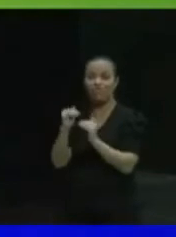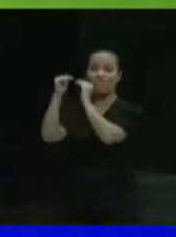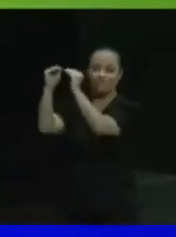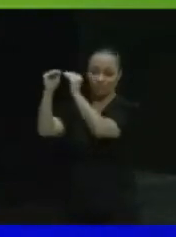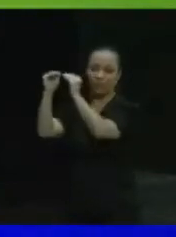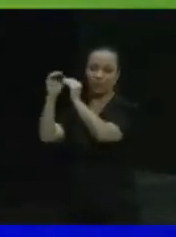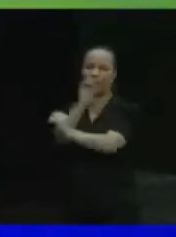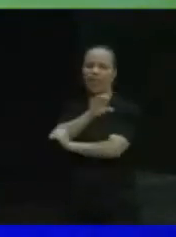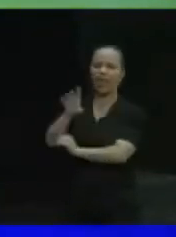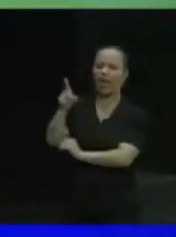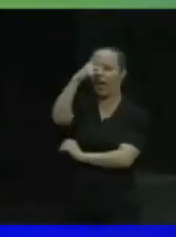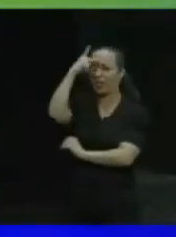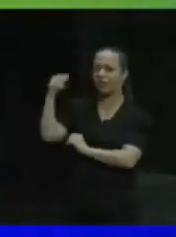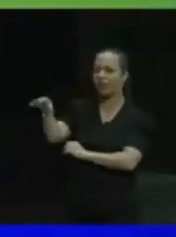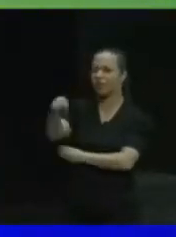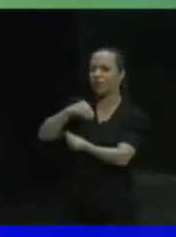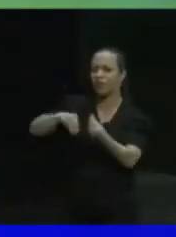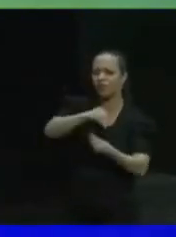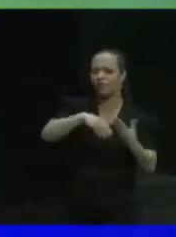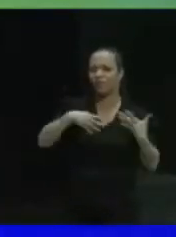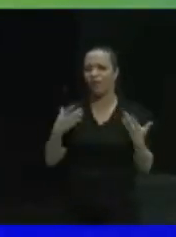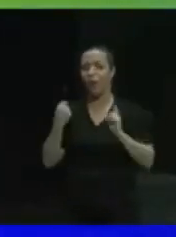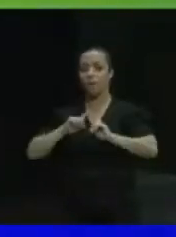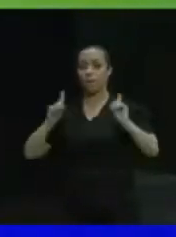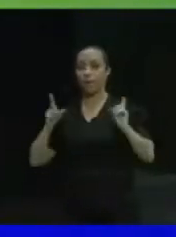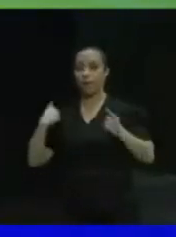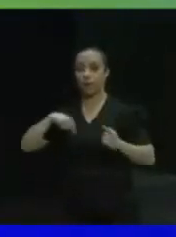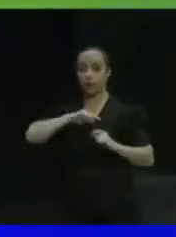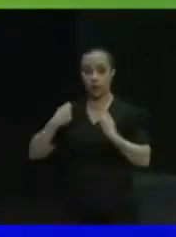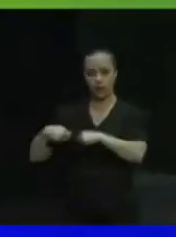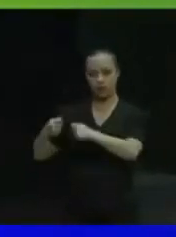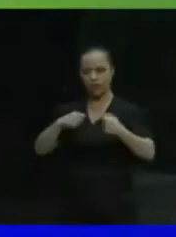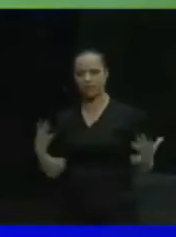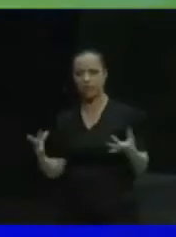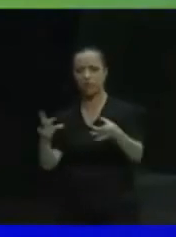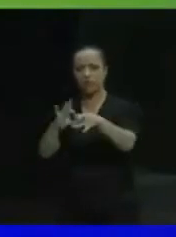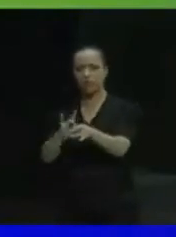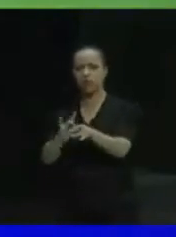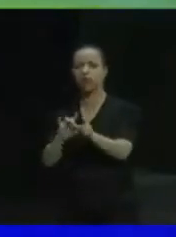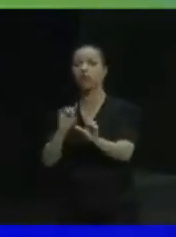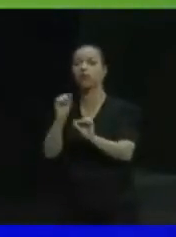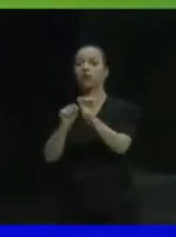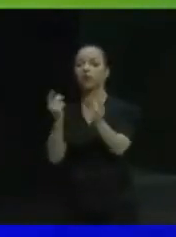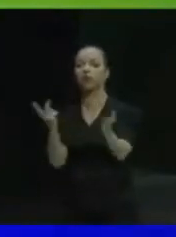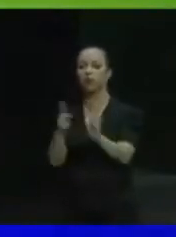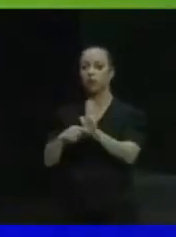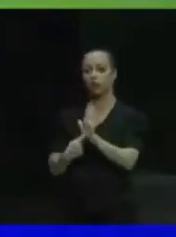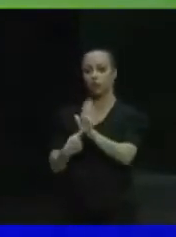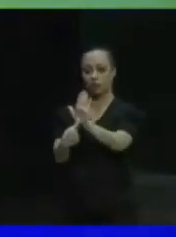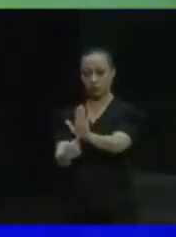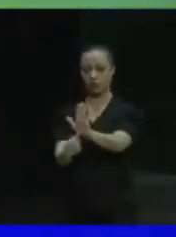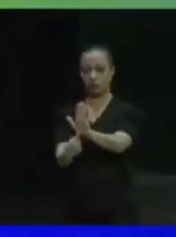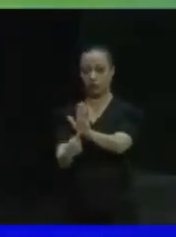pessoas envolvidas. Mas precisamos nos unir em torno de um projeto que tenha pelo